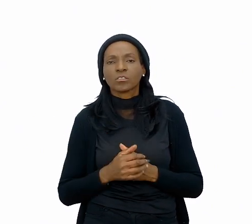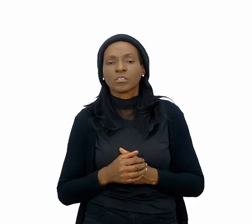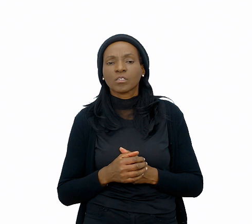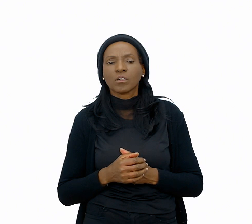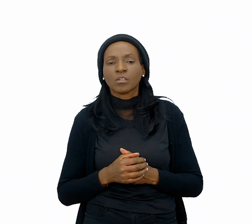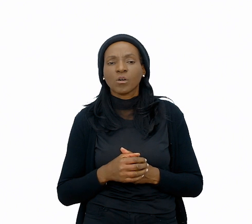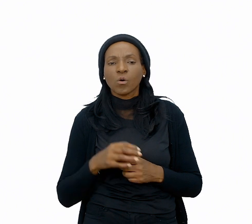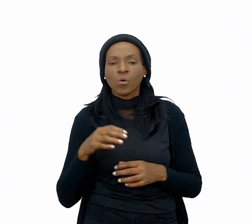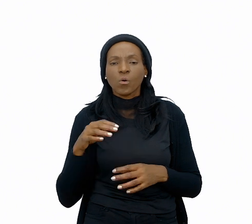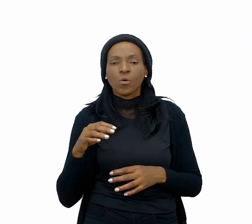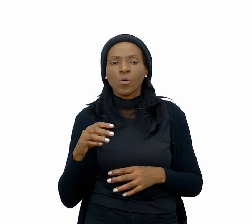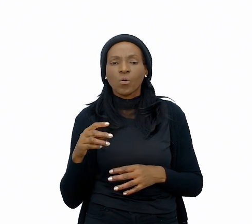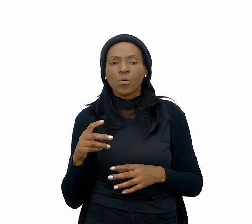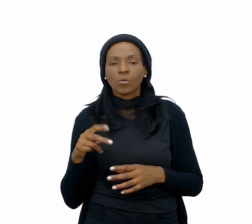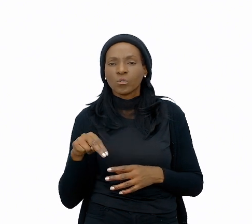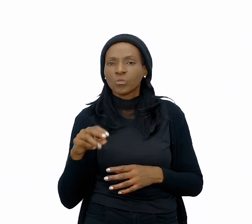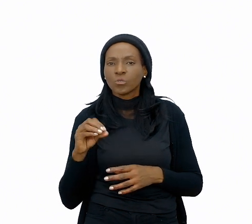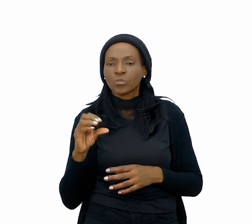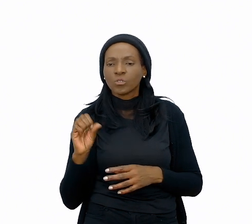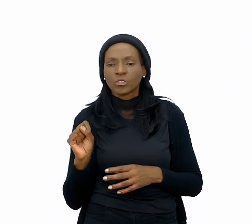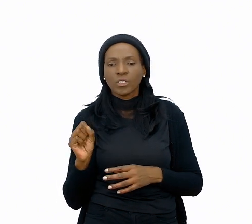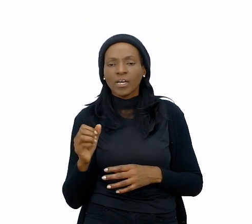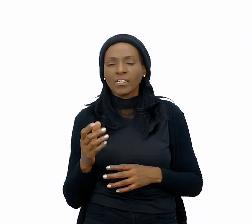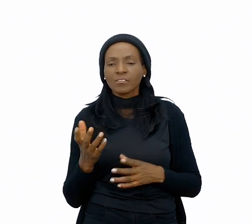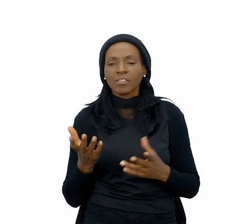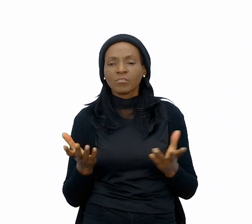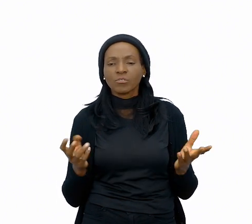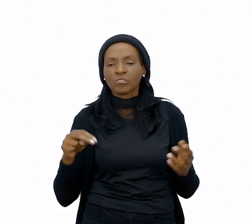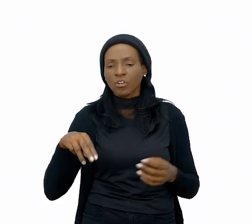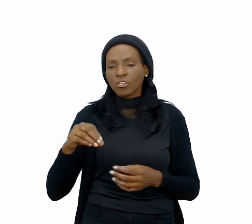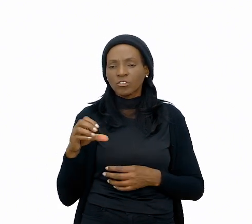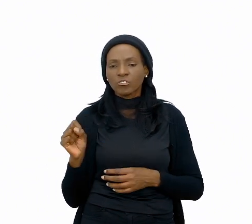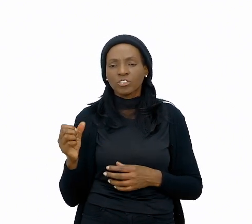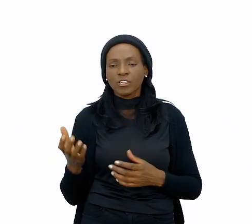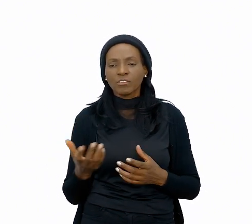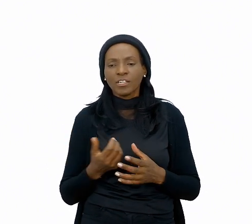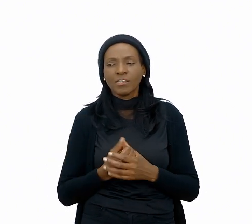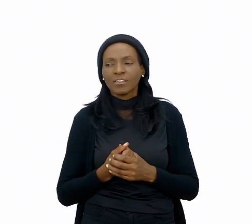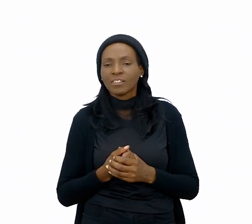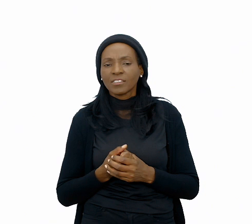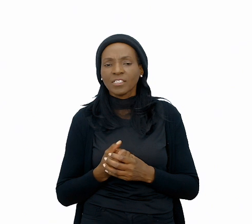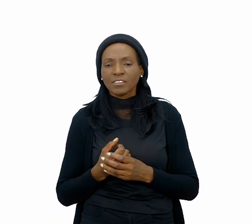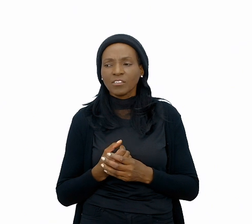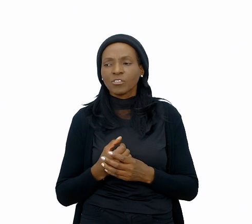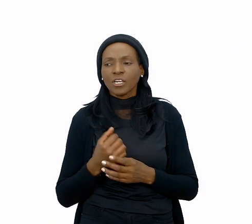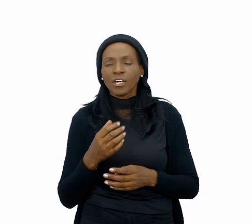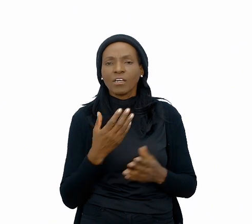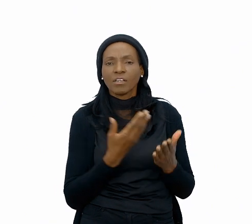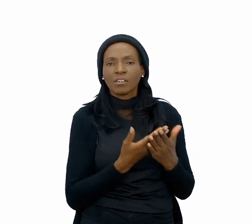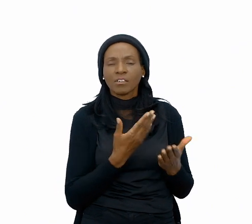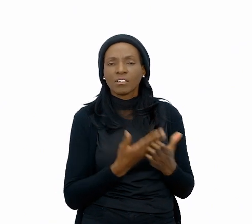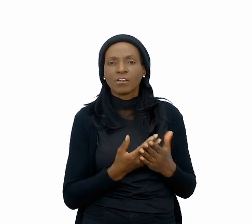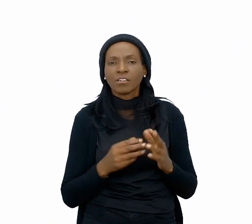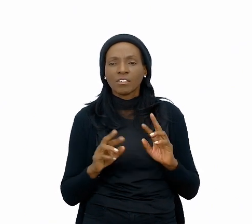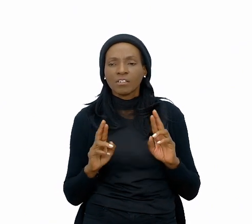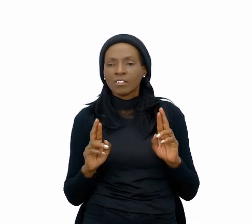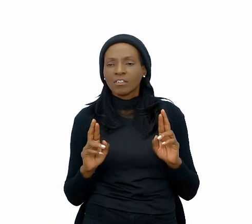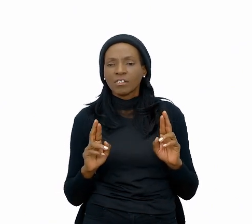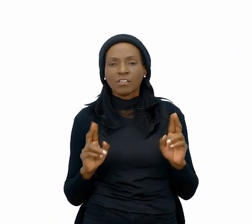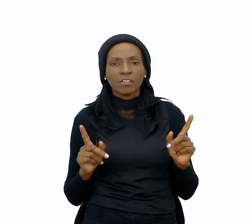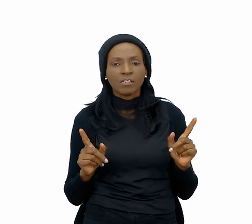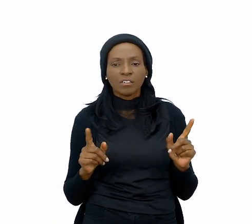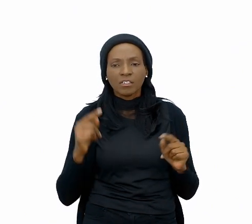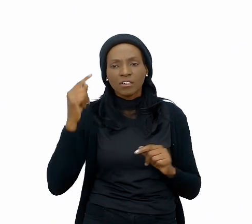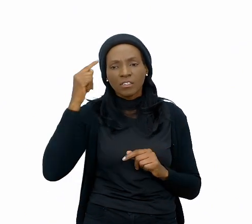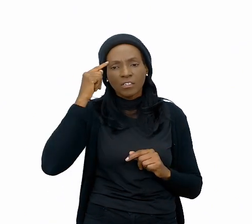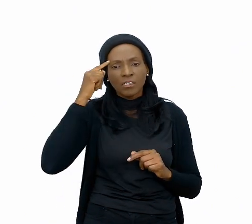papel dos nós, ele ocupa bastante relevância na construção dos números, né? Os estudantes, diferentemente do que se